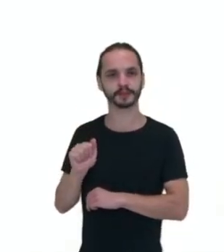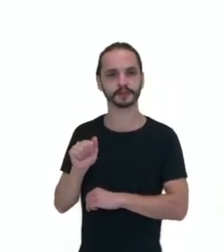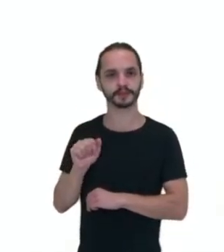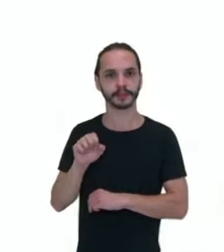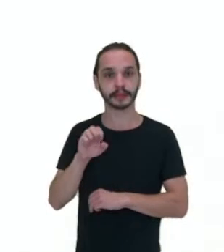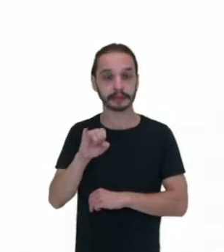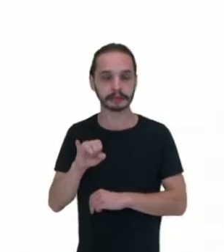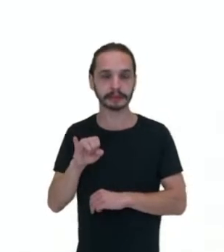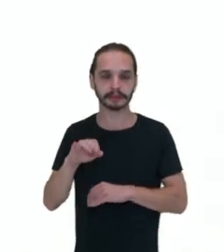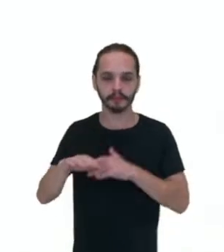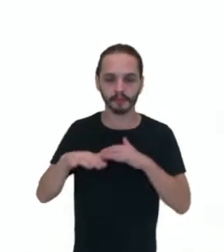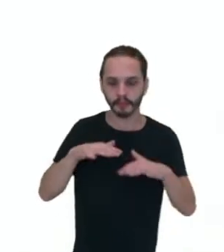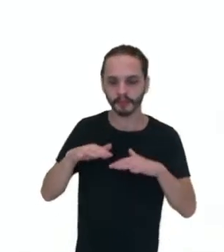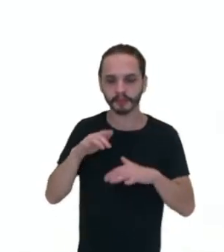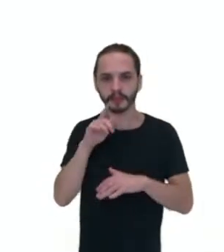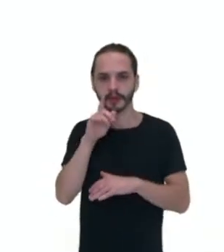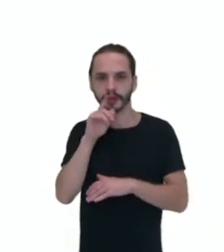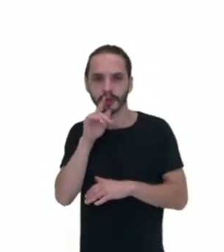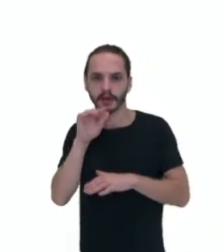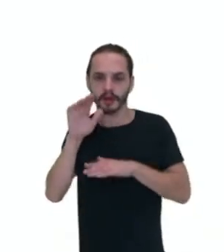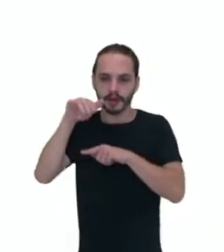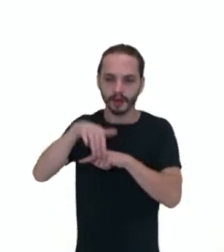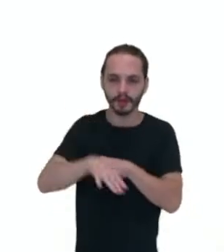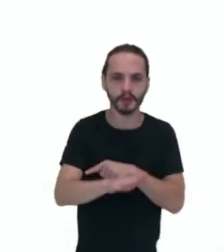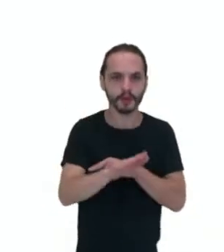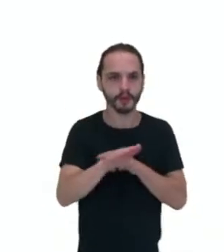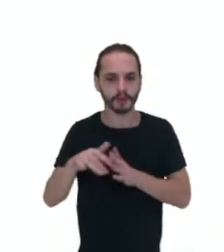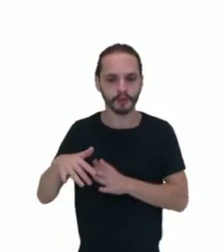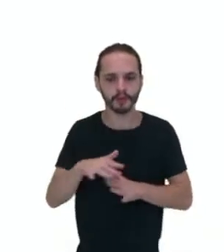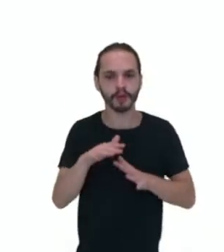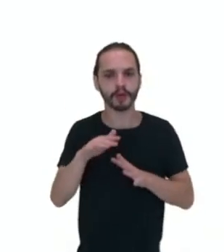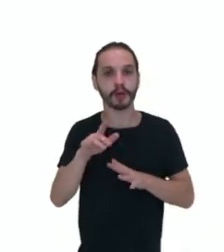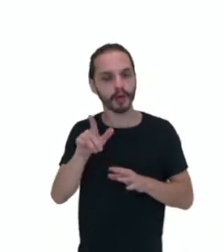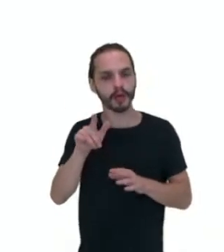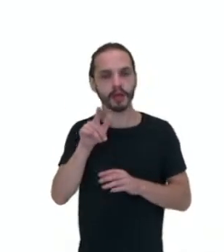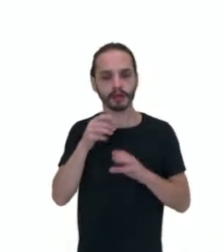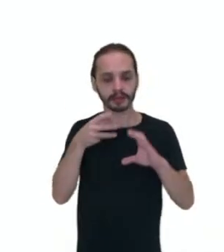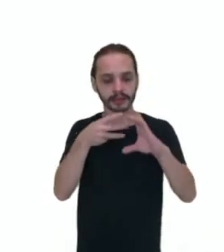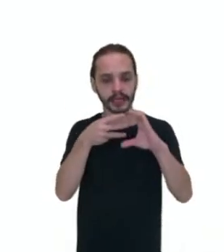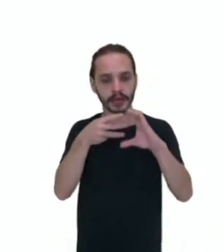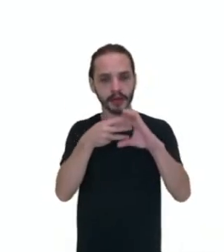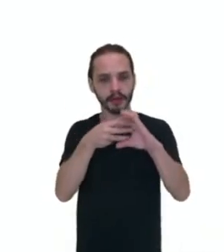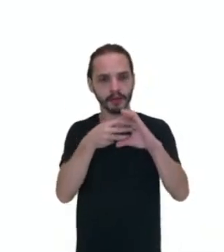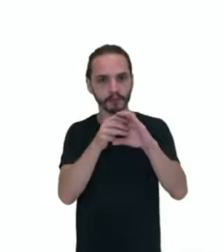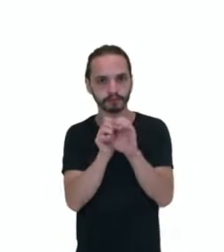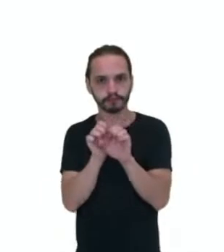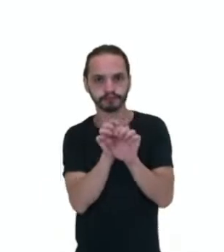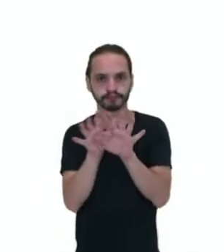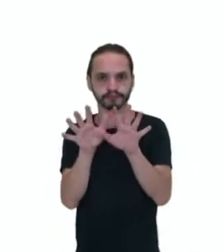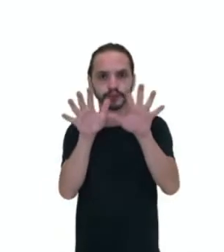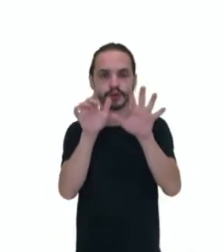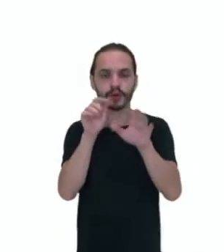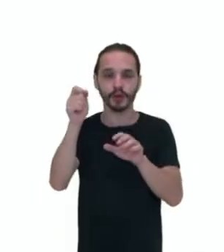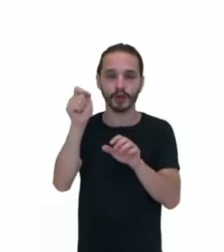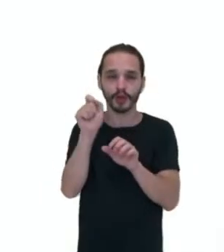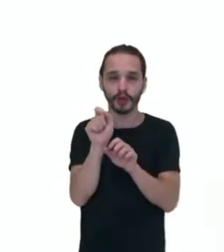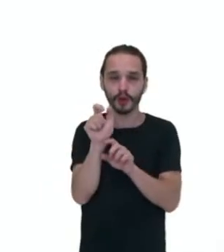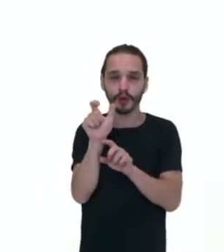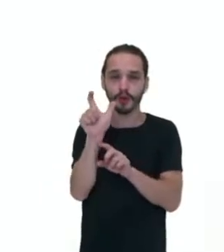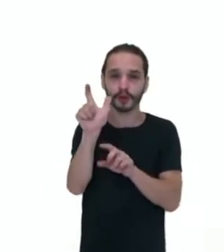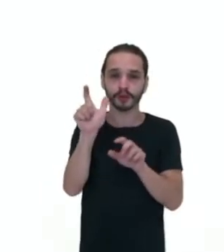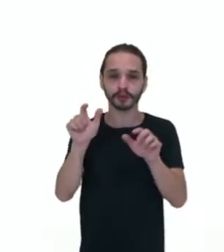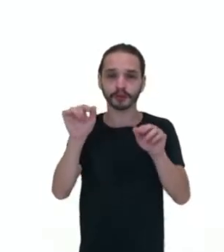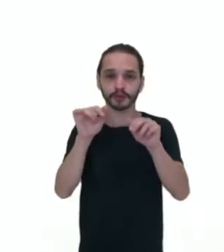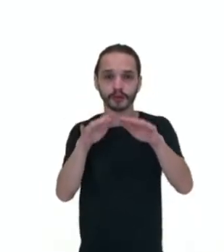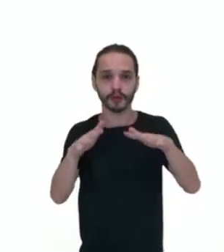por ondas ou correntes, as células liberando uma enorme fonte de luz que ilumina a